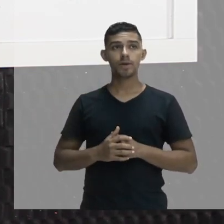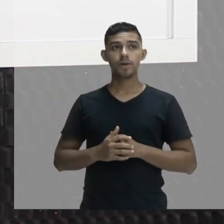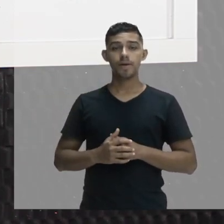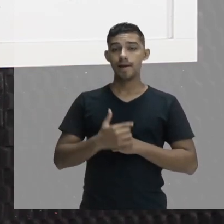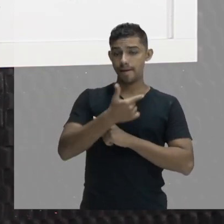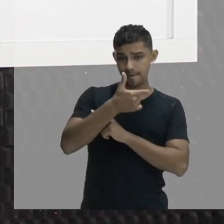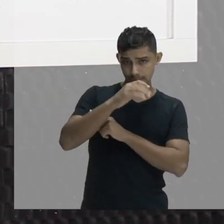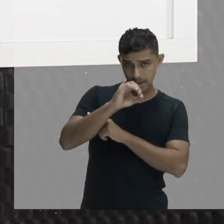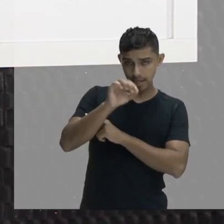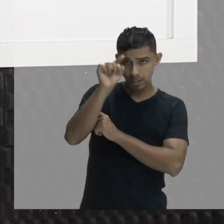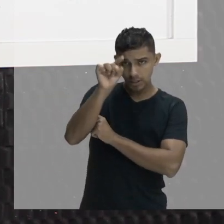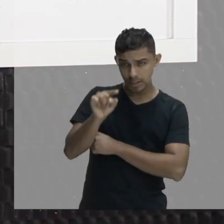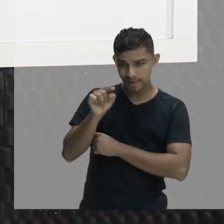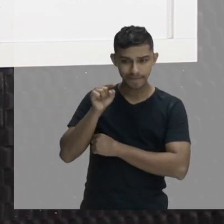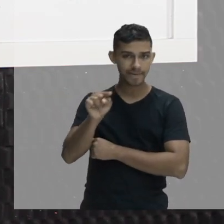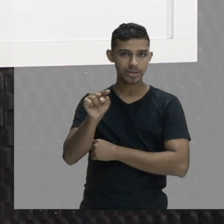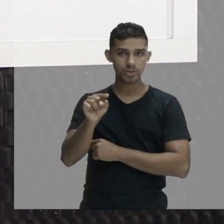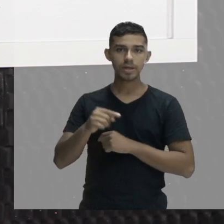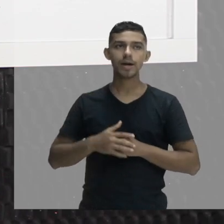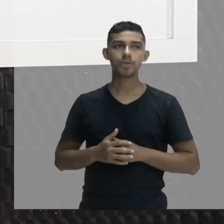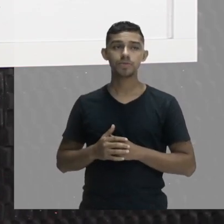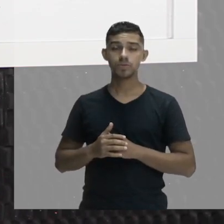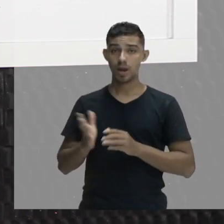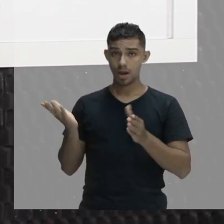20 fatorial,